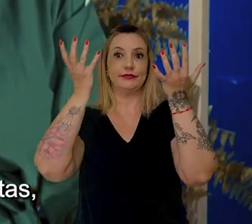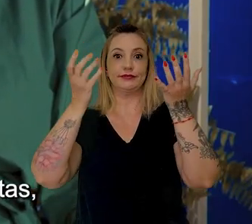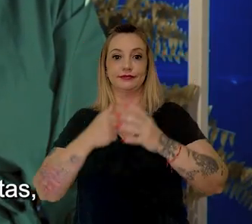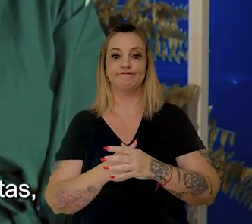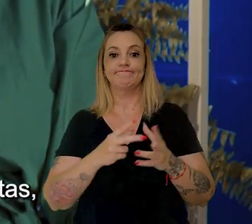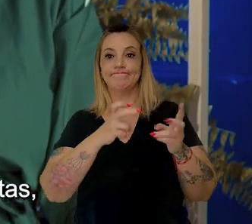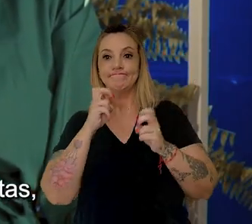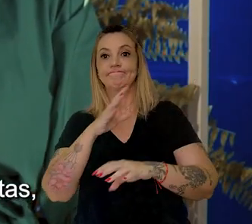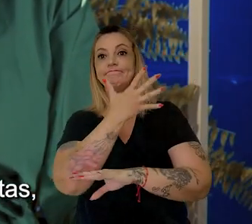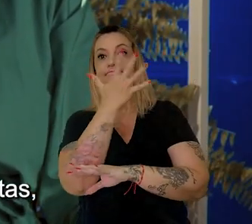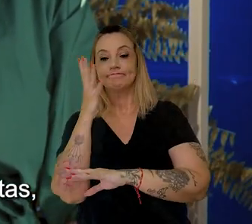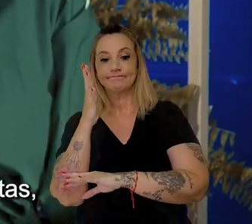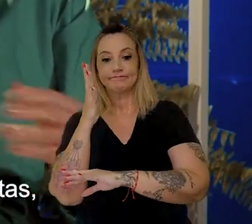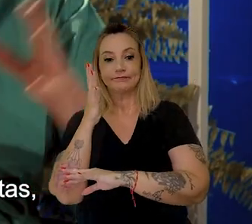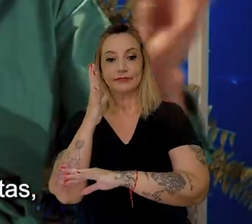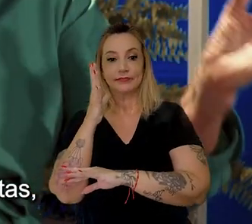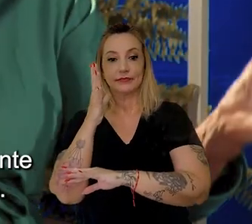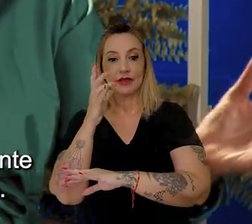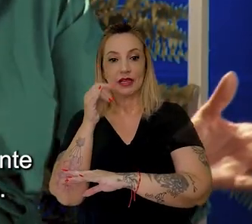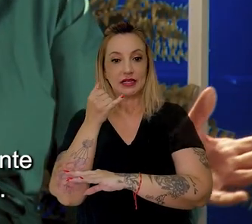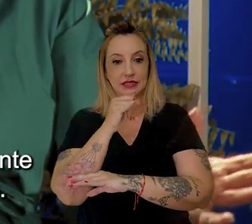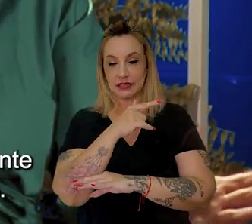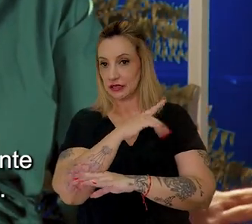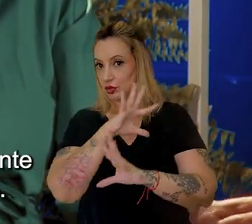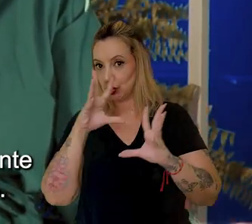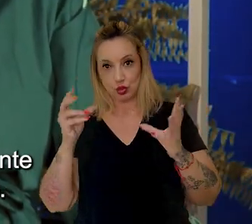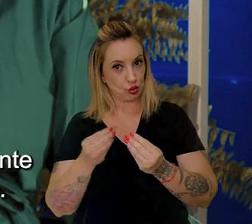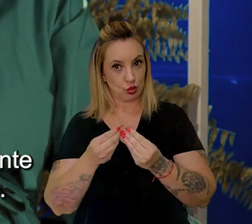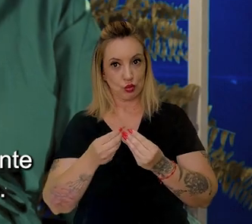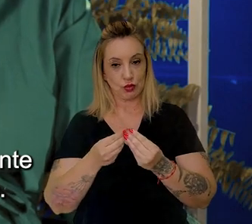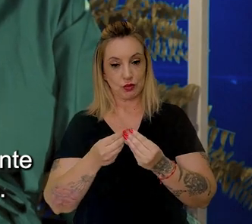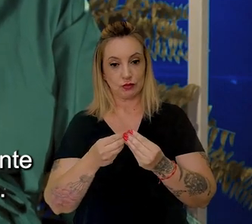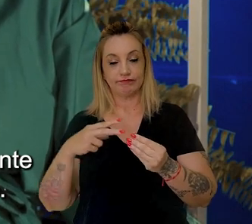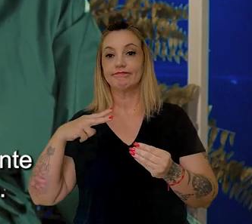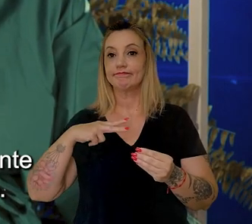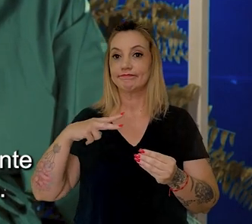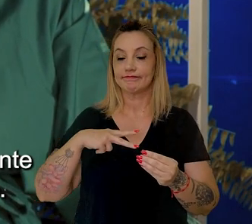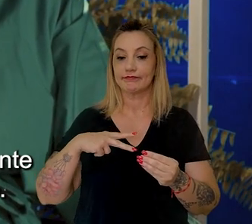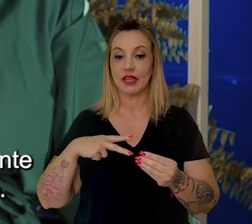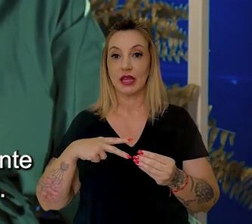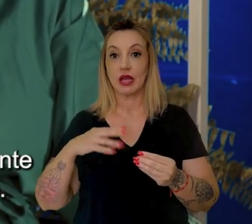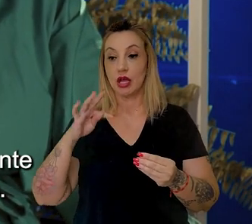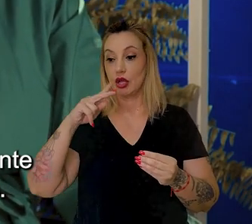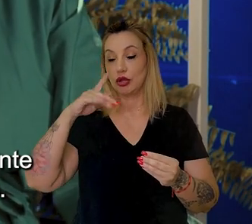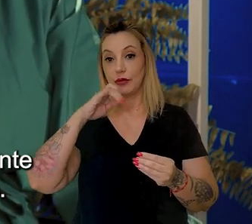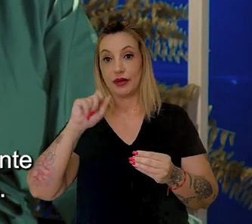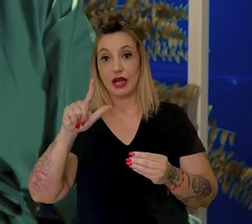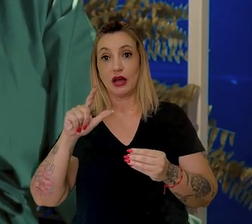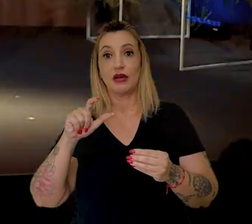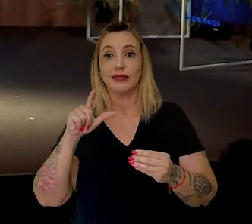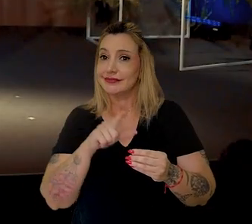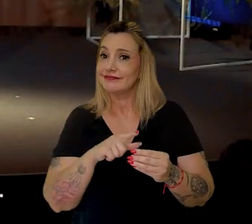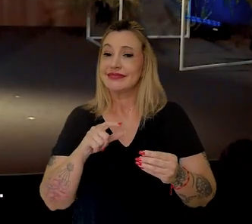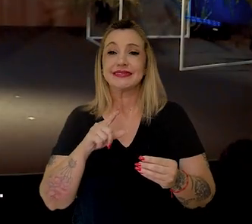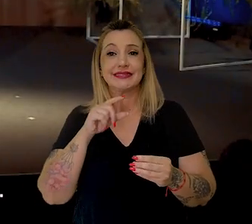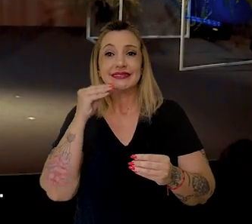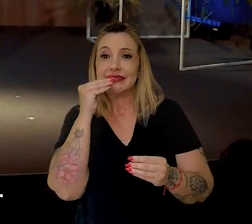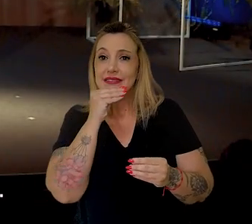as nossas florestas sempre florestas de uma maneira geral e particularmente as tropicais são muito vulneráveis